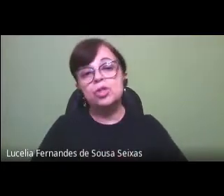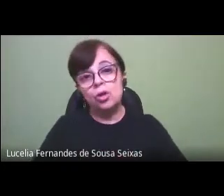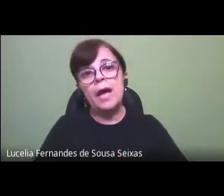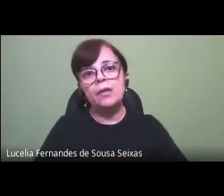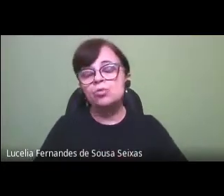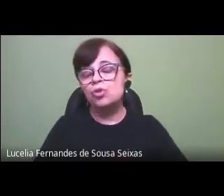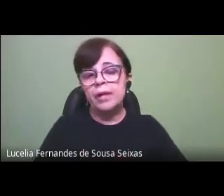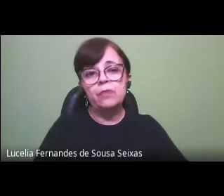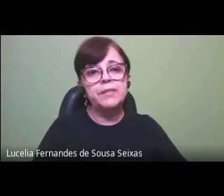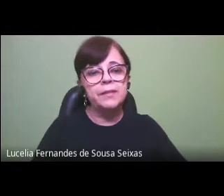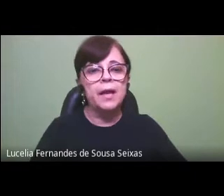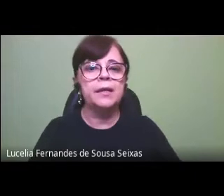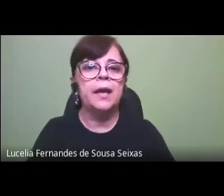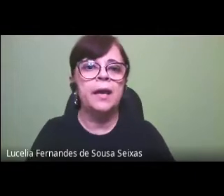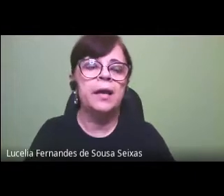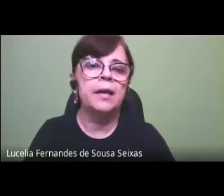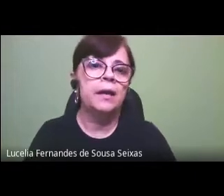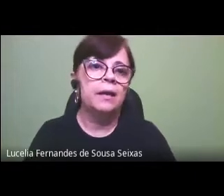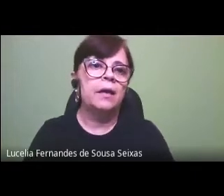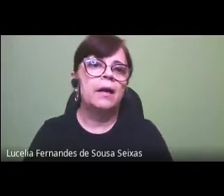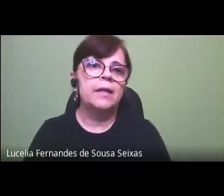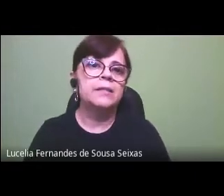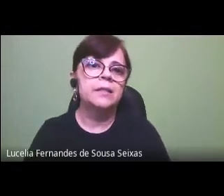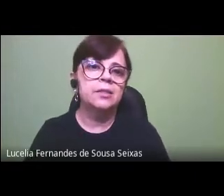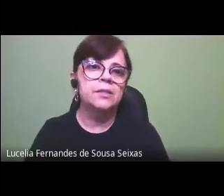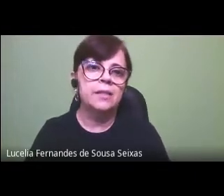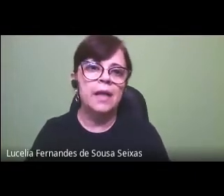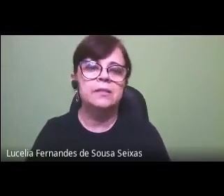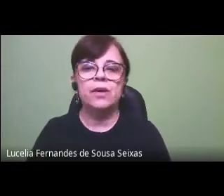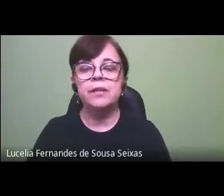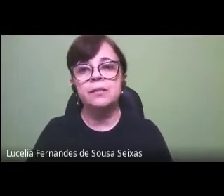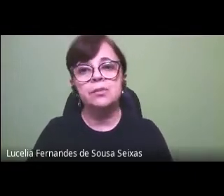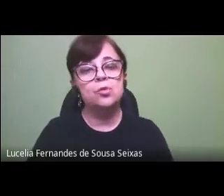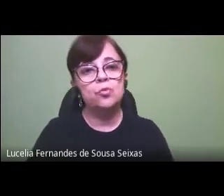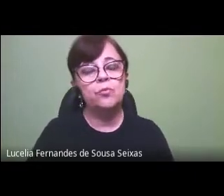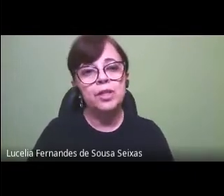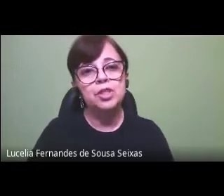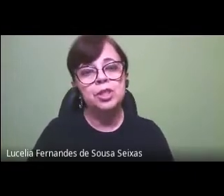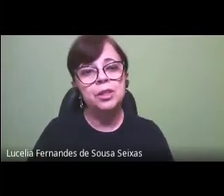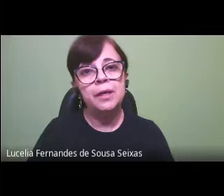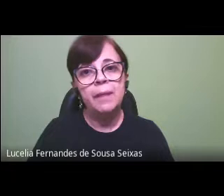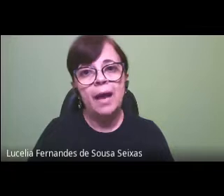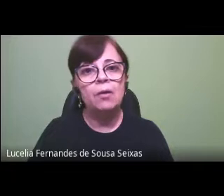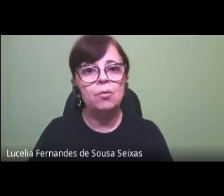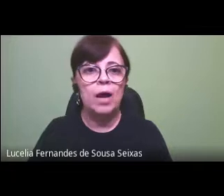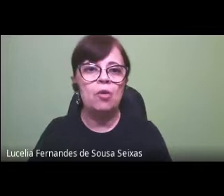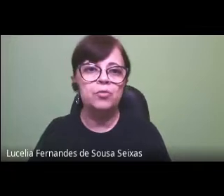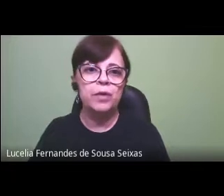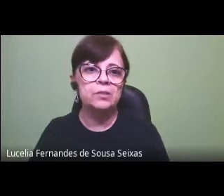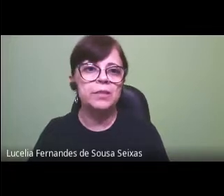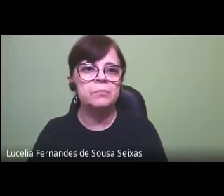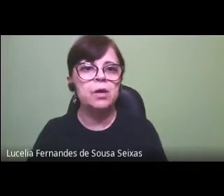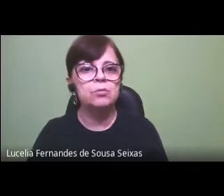Ou do dicionário. No dicionário você tem a escrita de sinais. E isso vai te lembrar